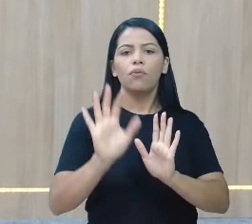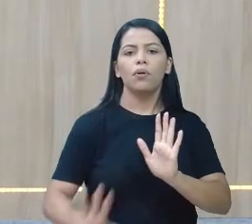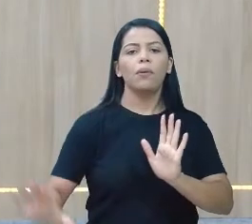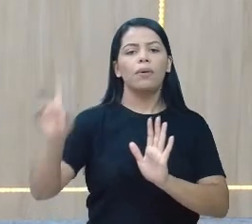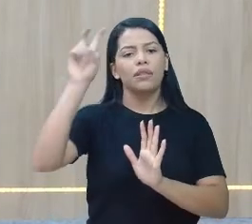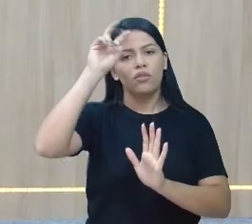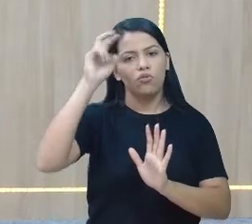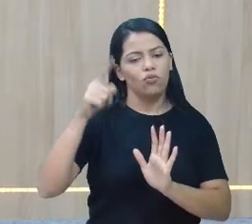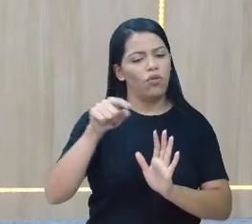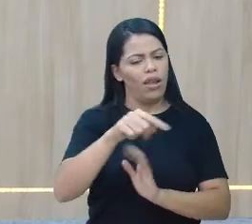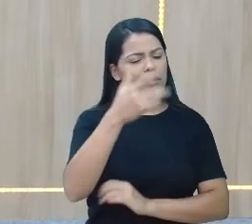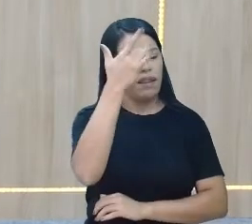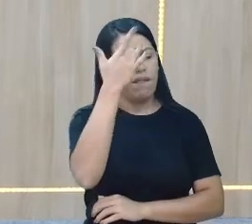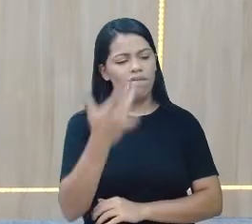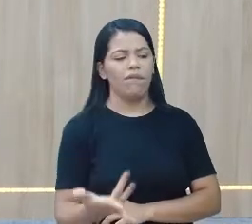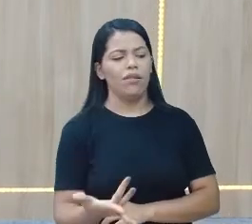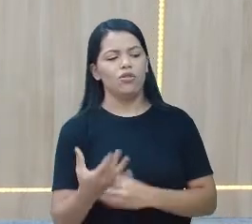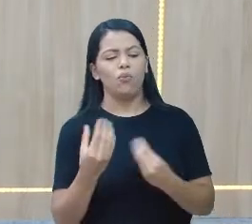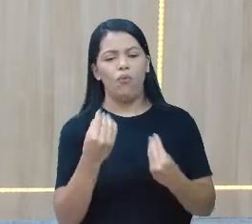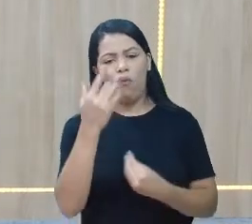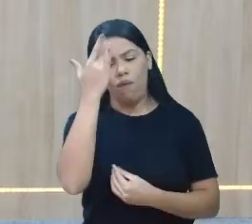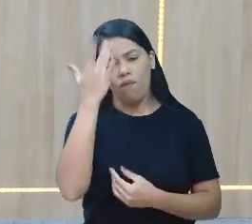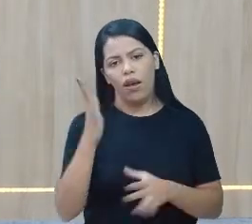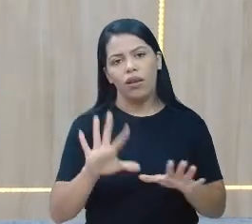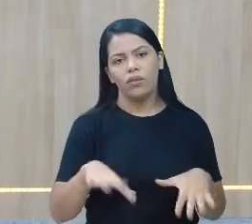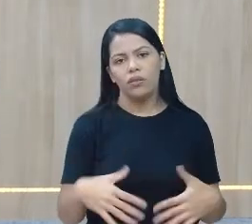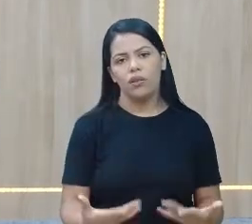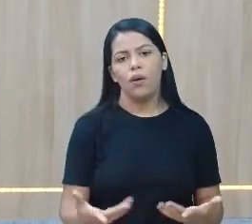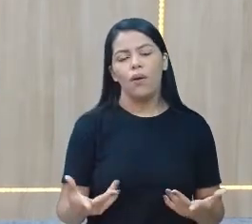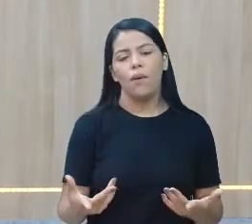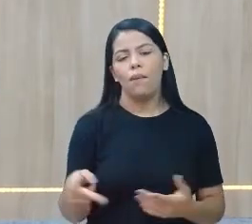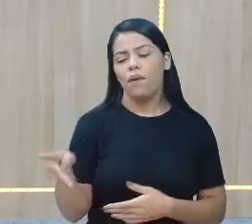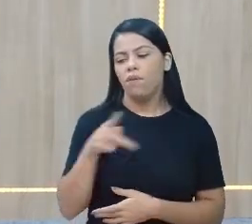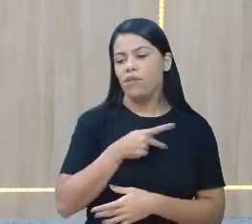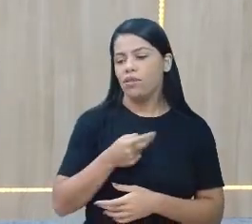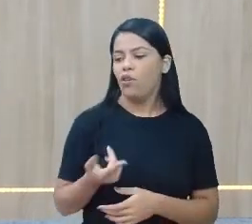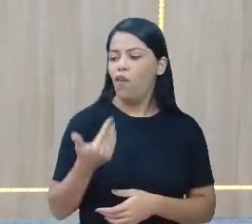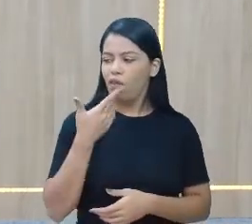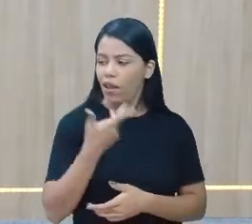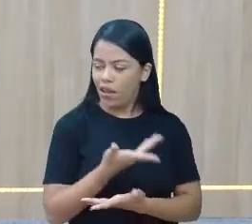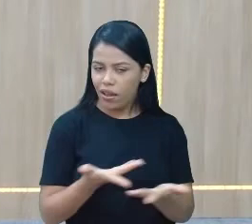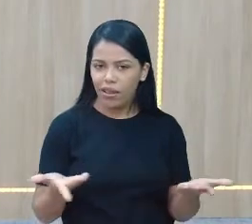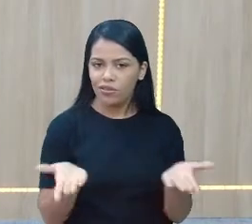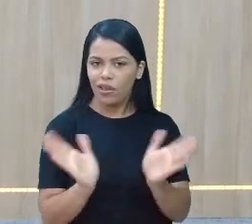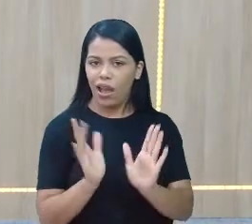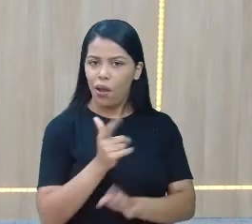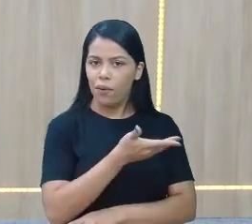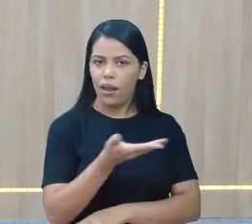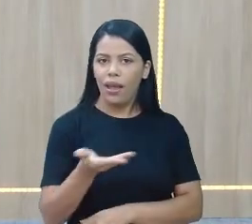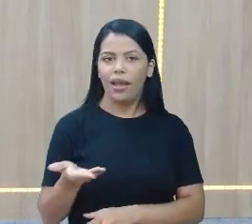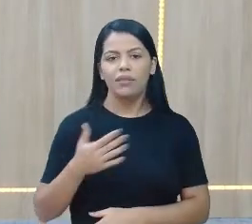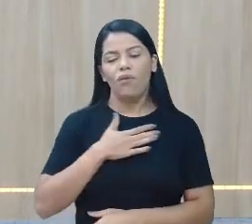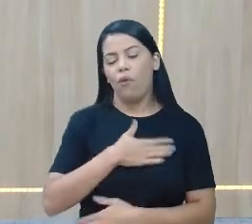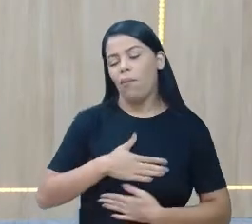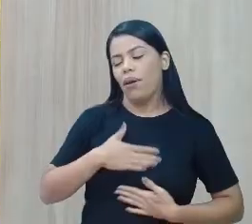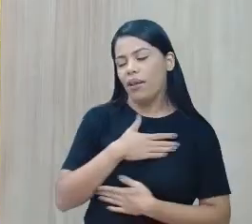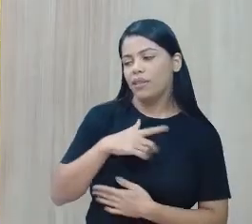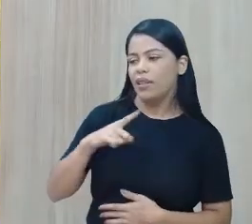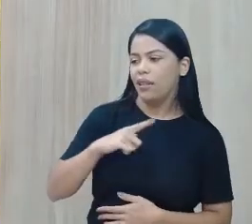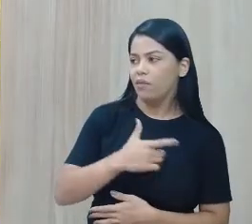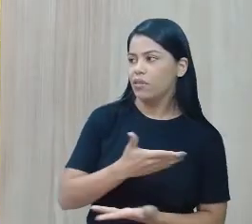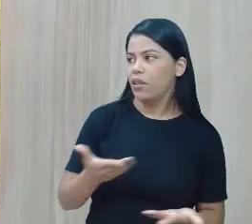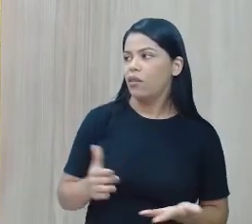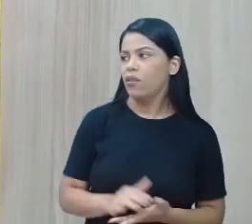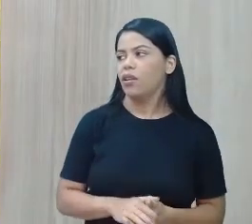fácil. É fácil demais, fácil, né, professor? fácil. Professor, se despeça aí deles. Olha, foi um maior prazer o senhor aqui. Eu vou me